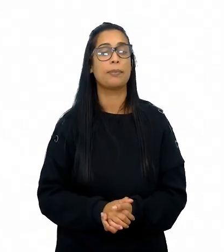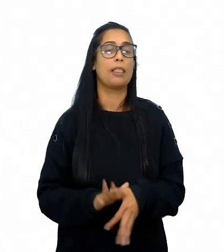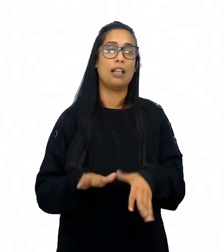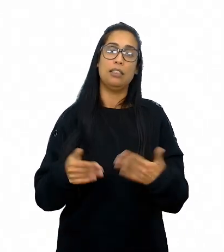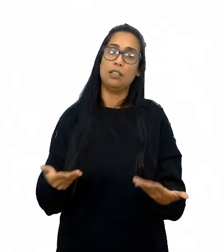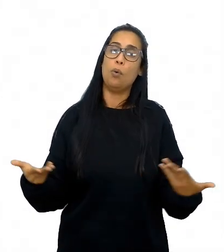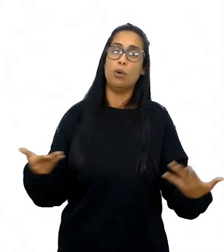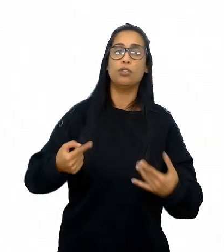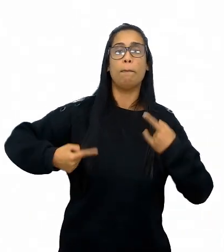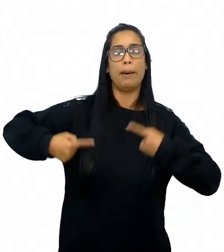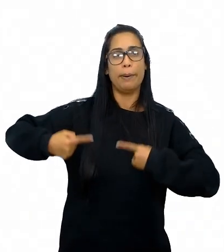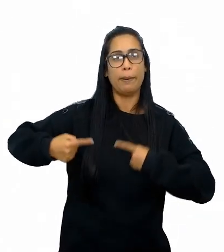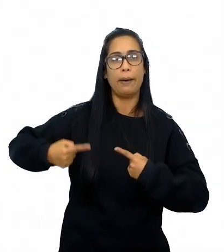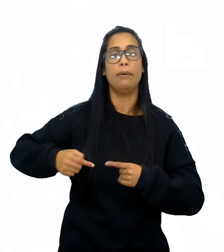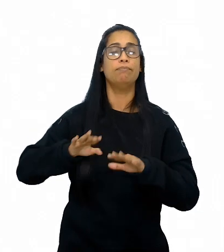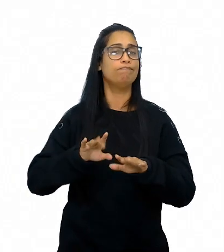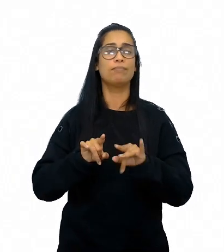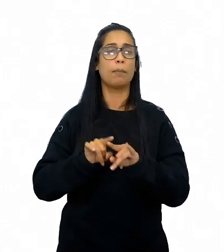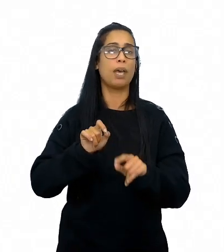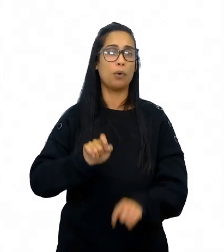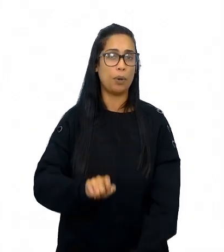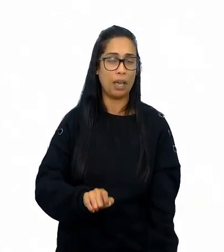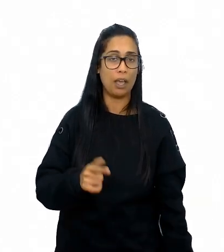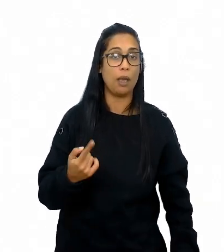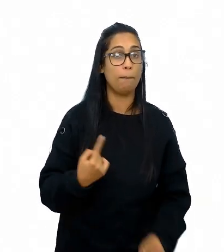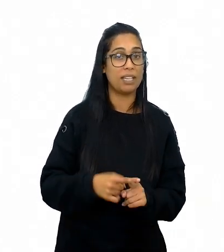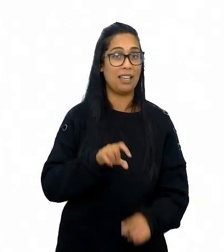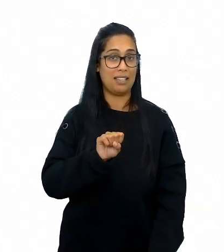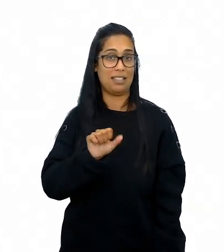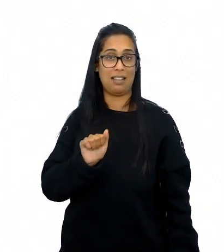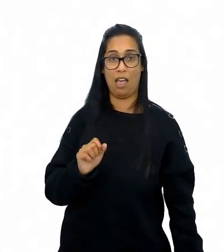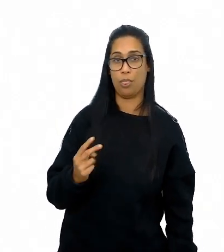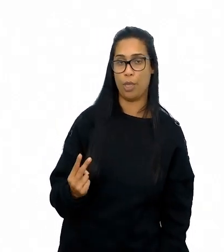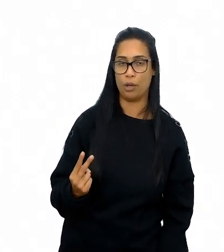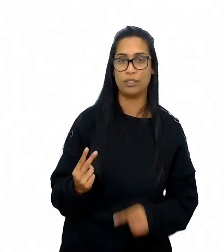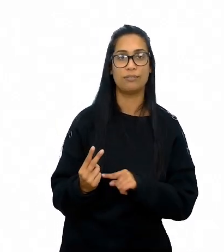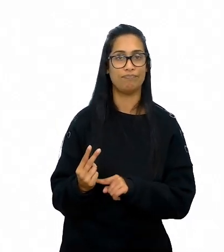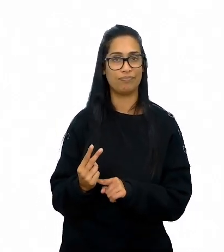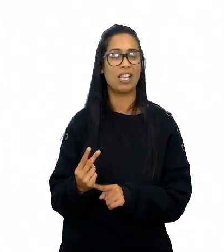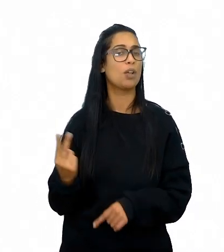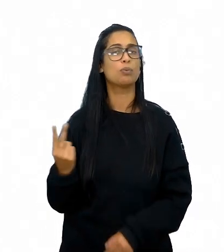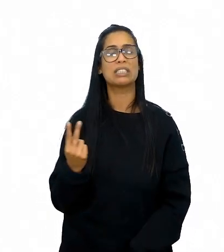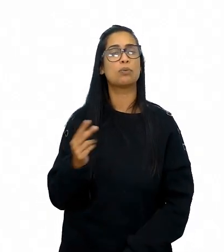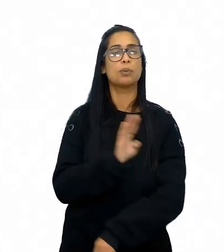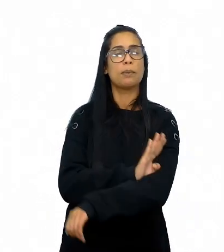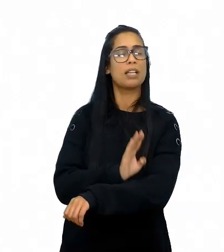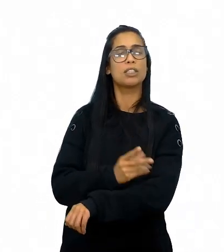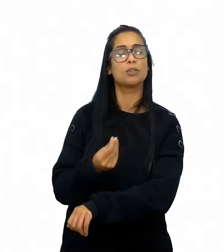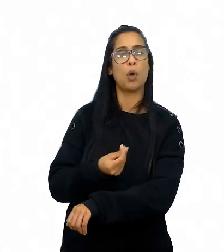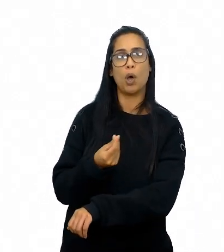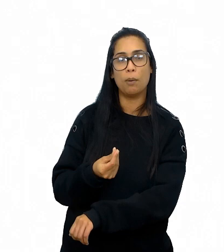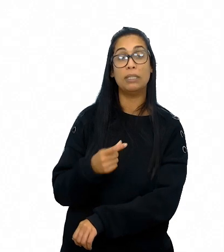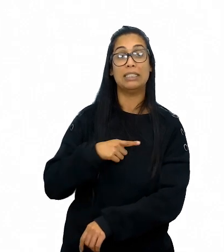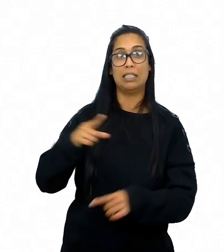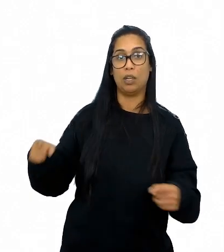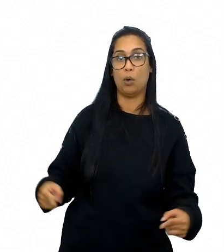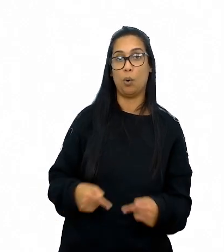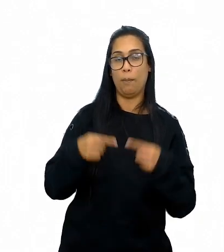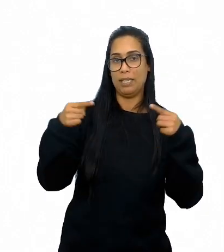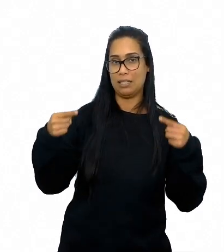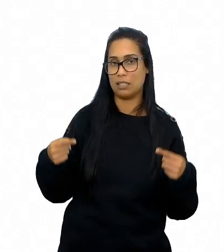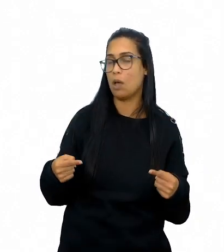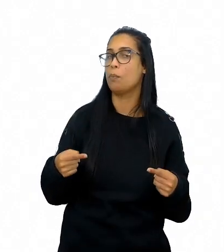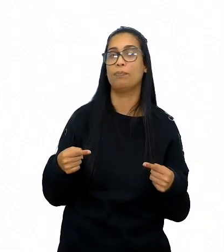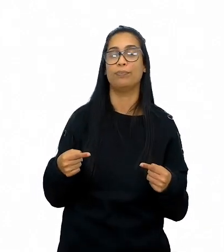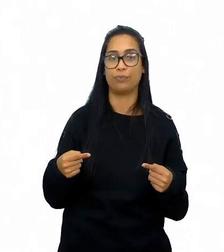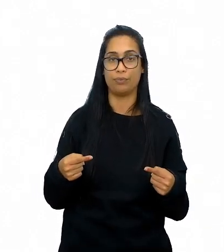Também discutimos, né, principalmente na SA2, do segundo bimestre, essa associação, né, a